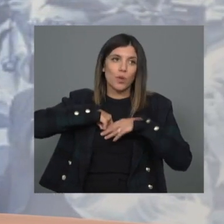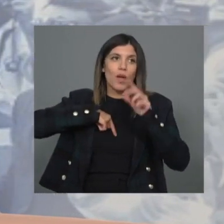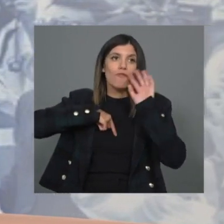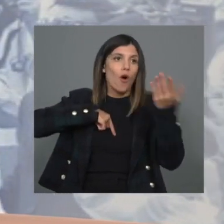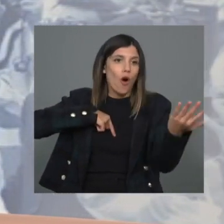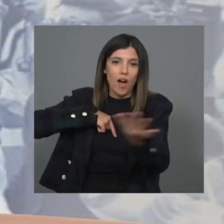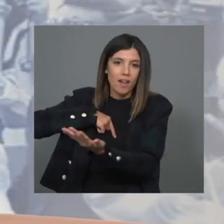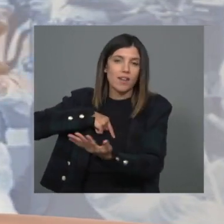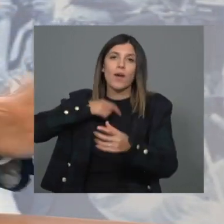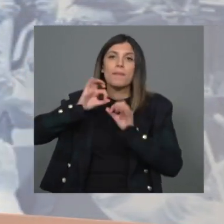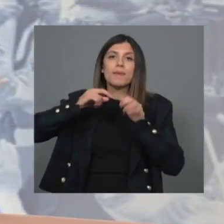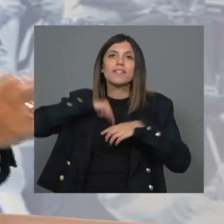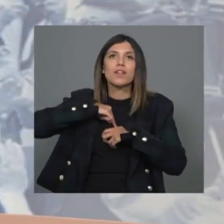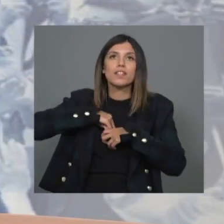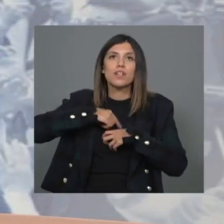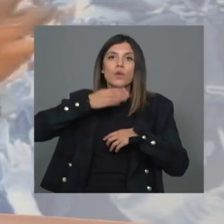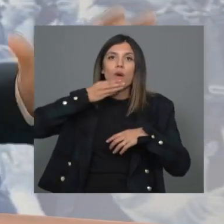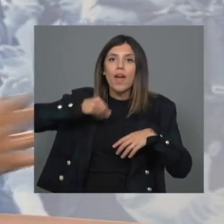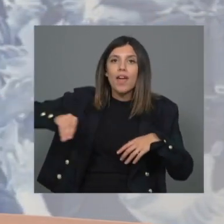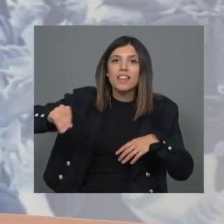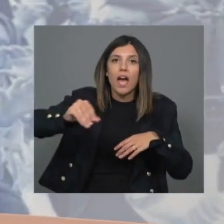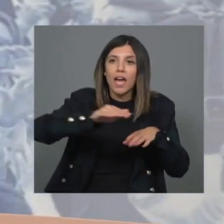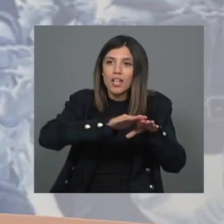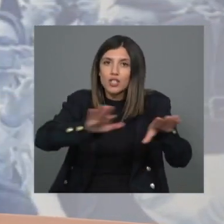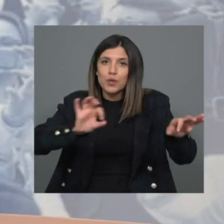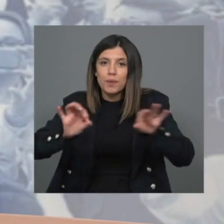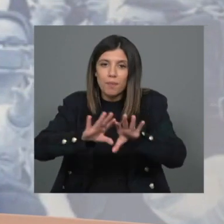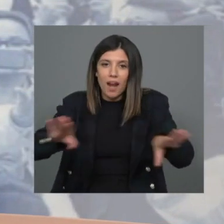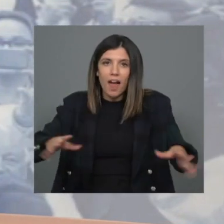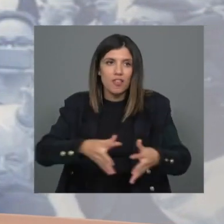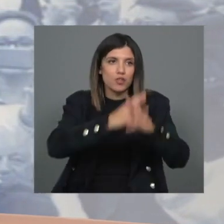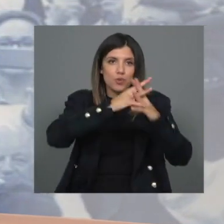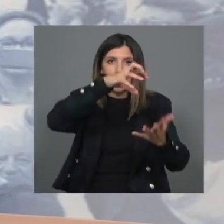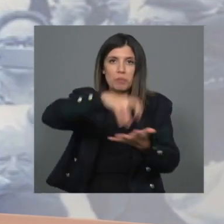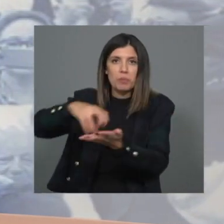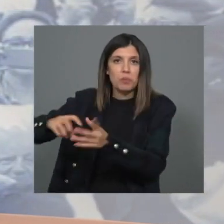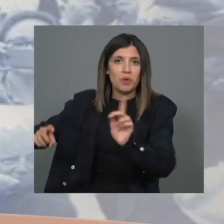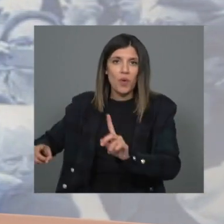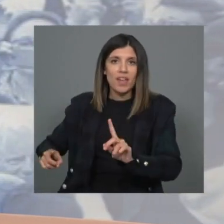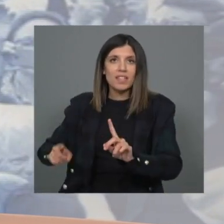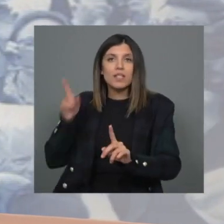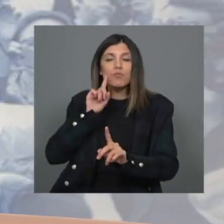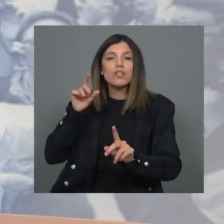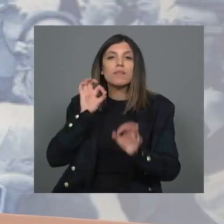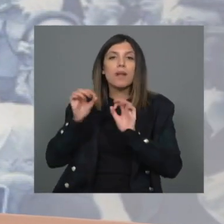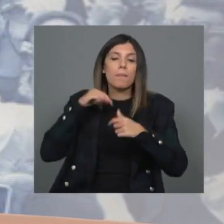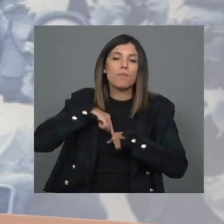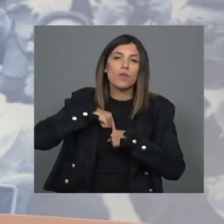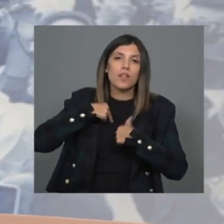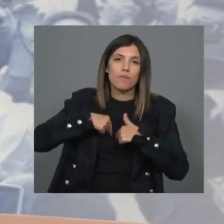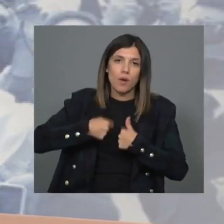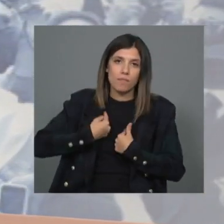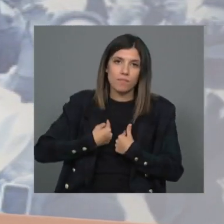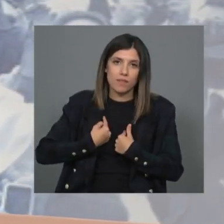determinante ainda do que a terraplanagem dos terrenos e as infraestruturas. É muito importante que cada um comece a fazer a sua preparação